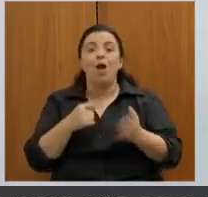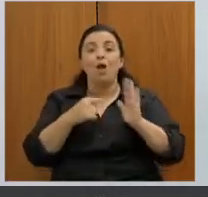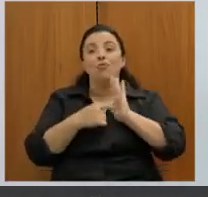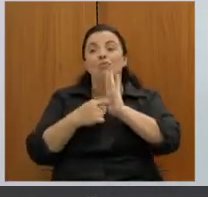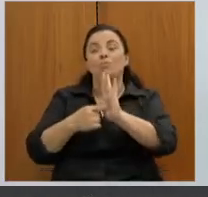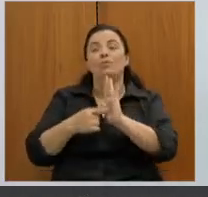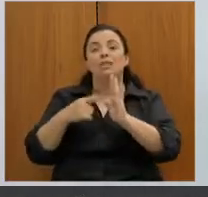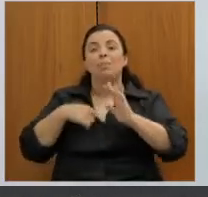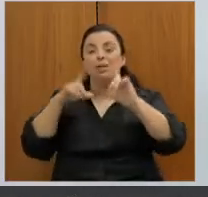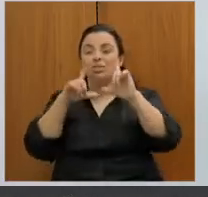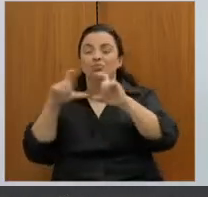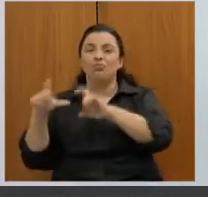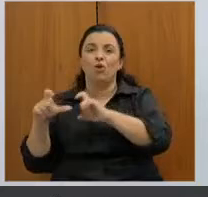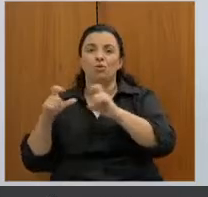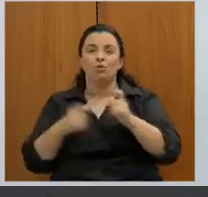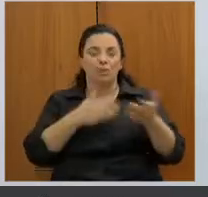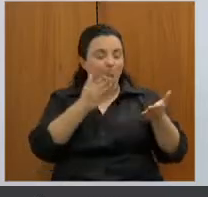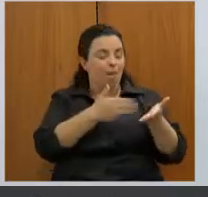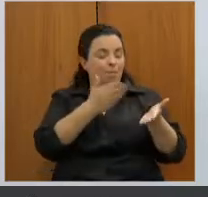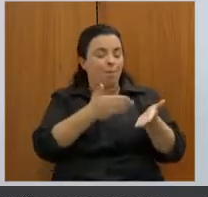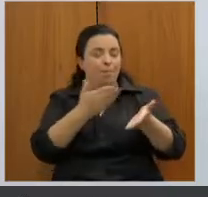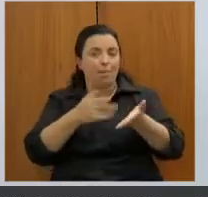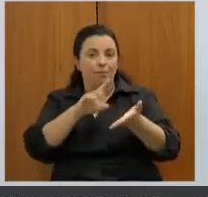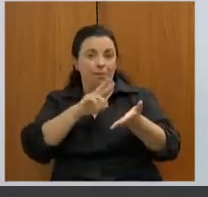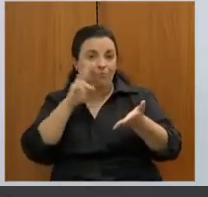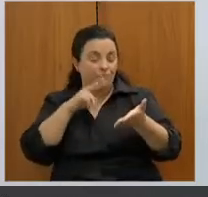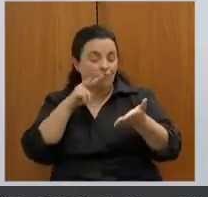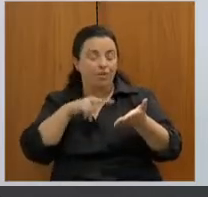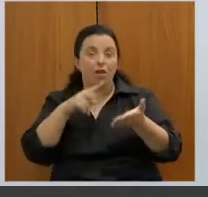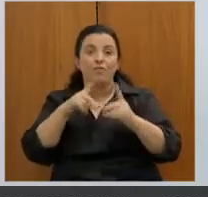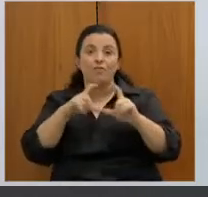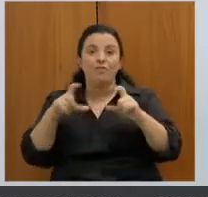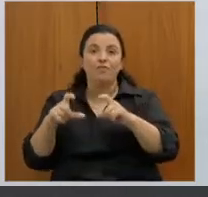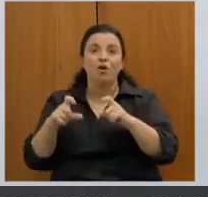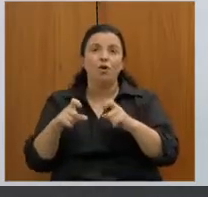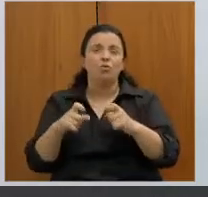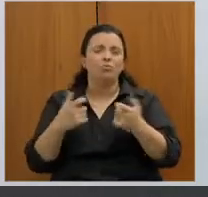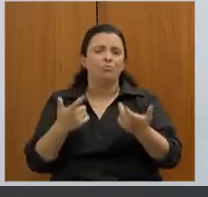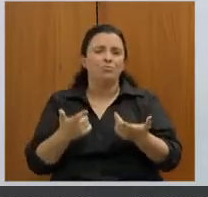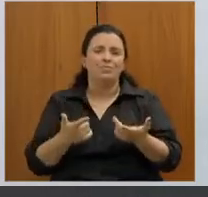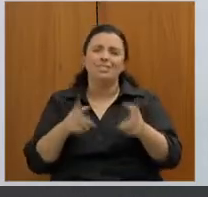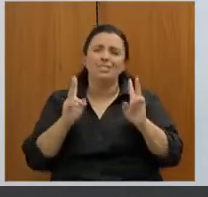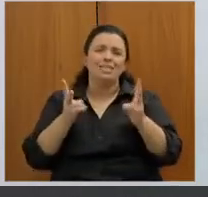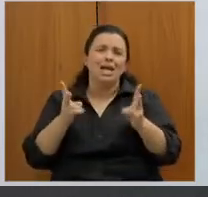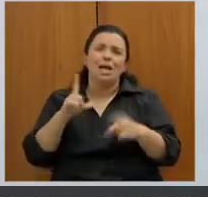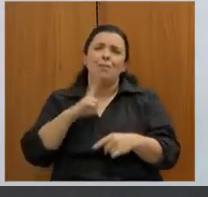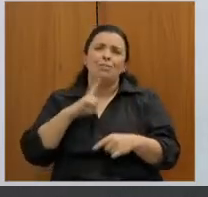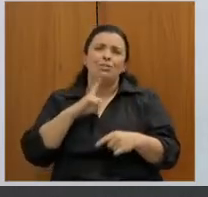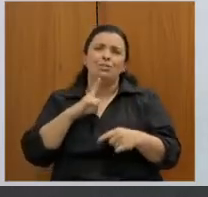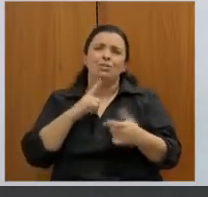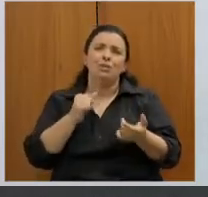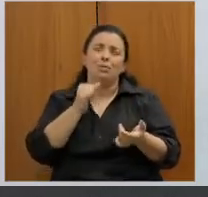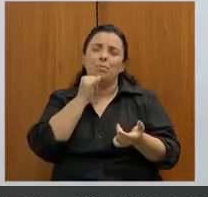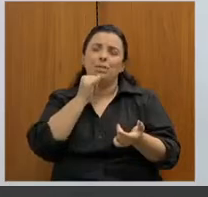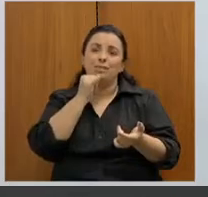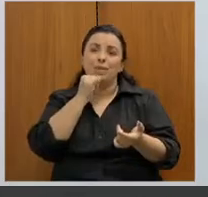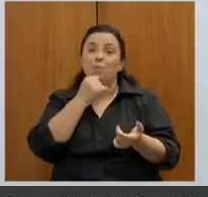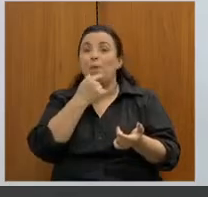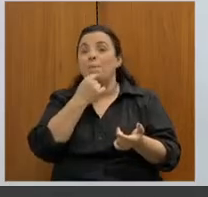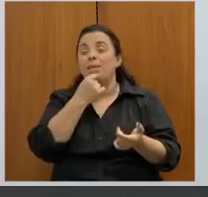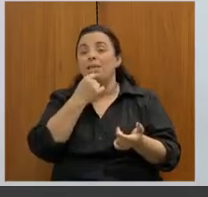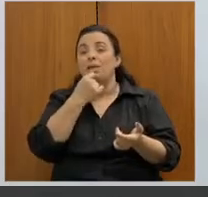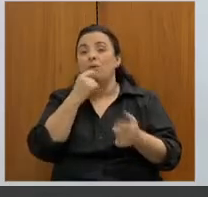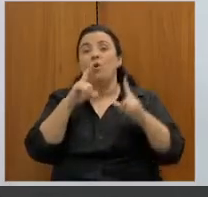sexo masculino era clássico né ter os meninos é uma foto no